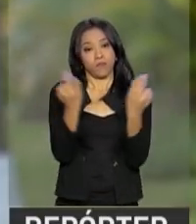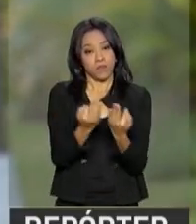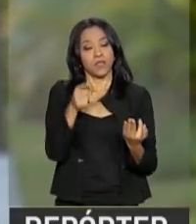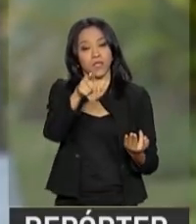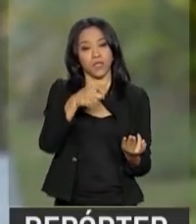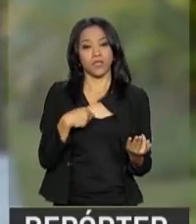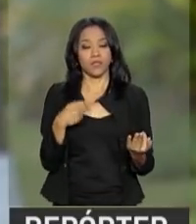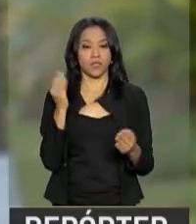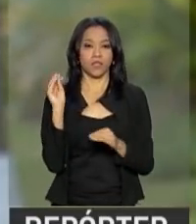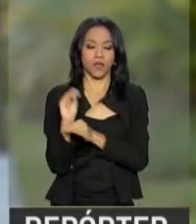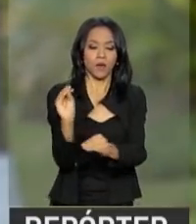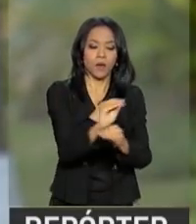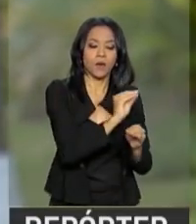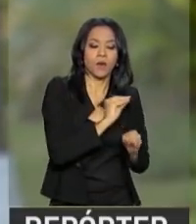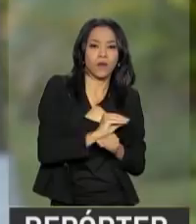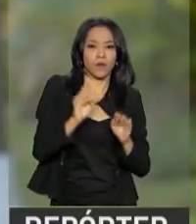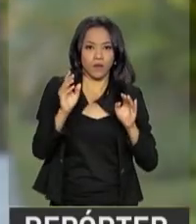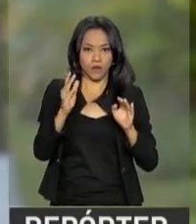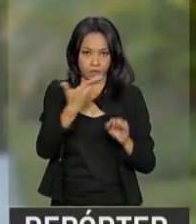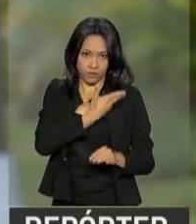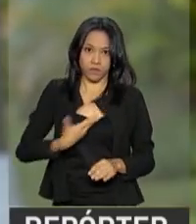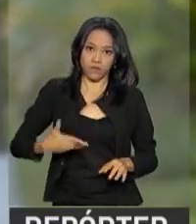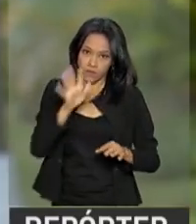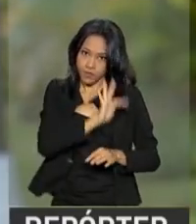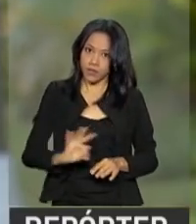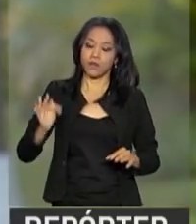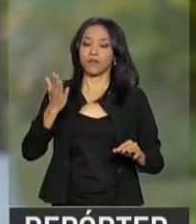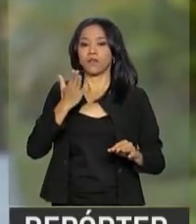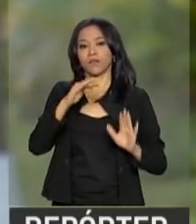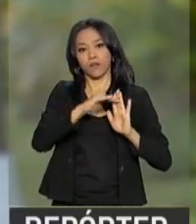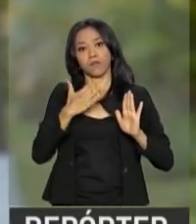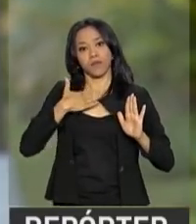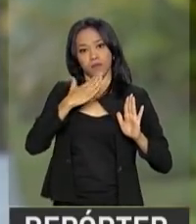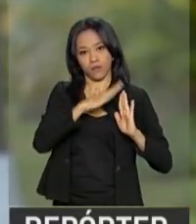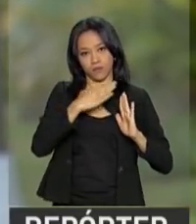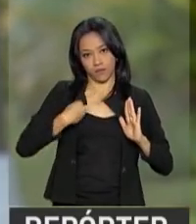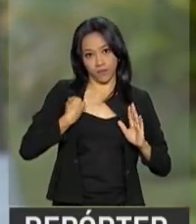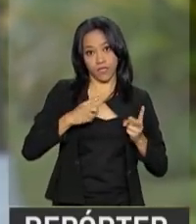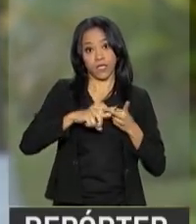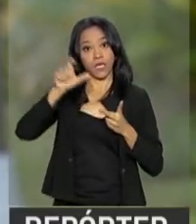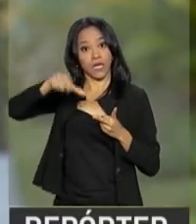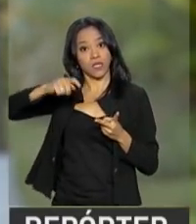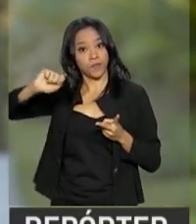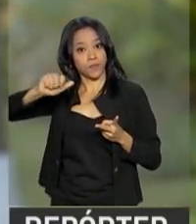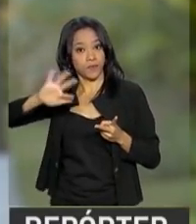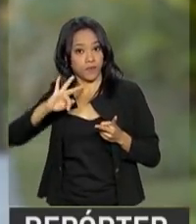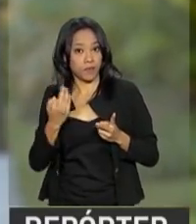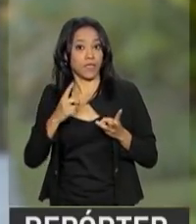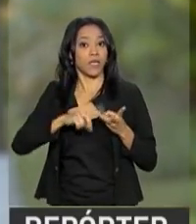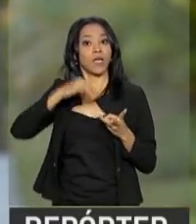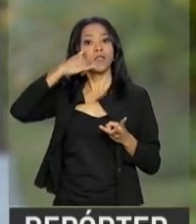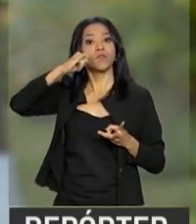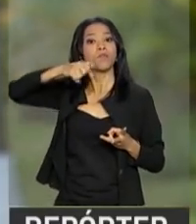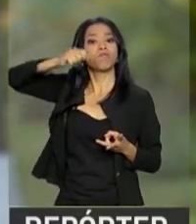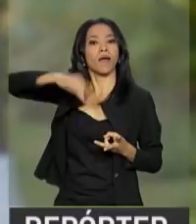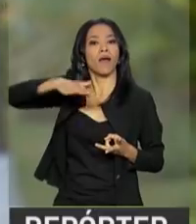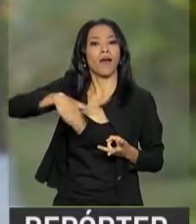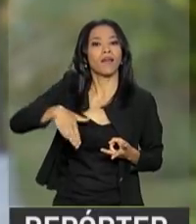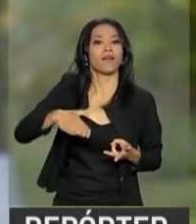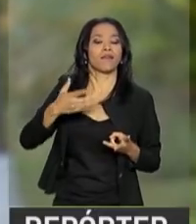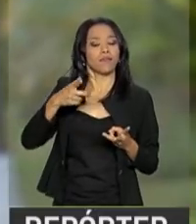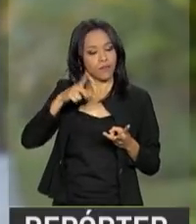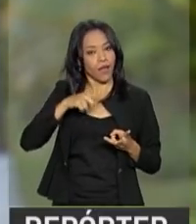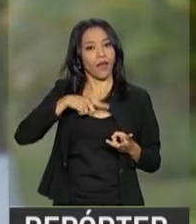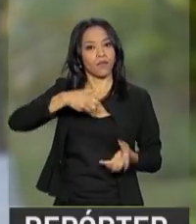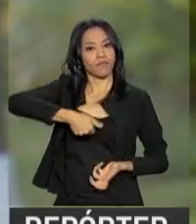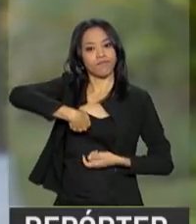do governo federal como o minha casa minha vida o bolsa família e tarifa social de energia elétrica estão recebendo